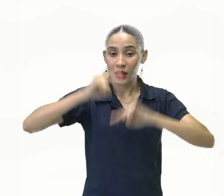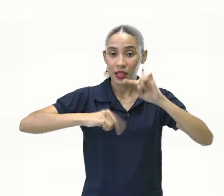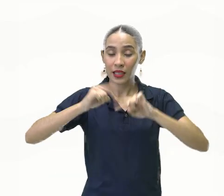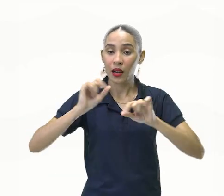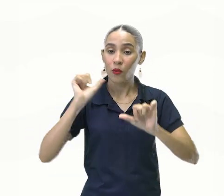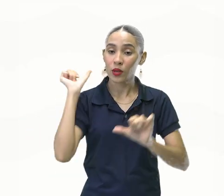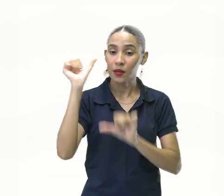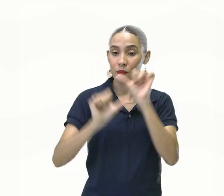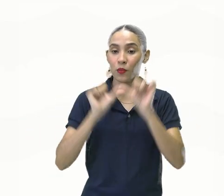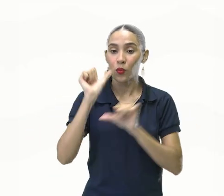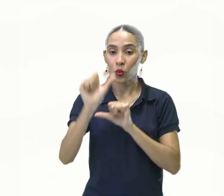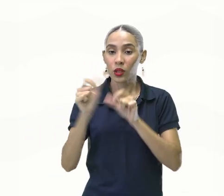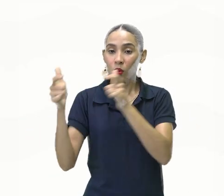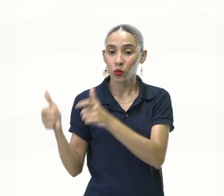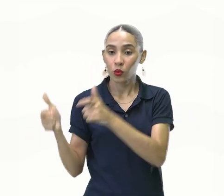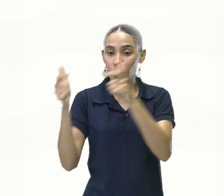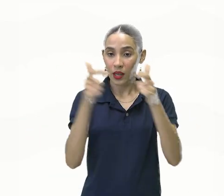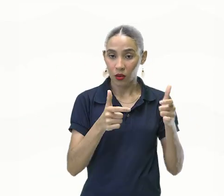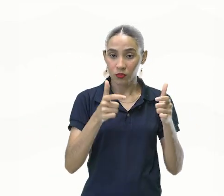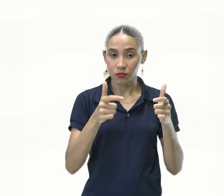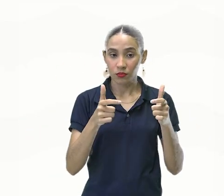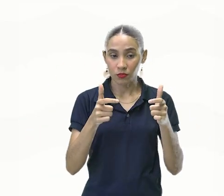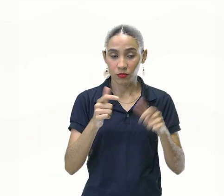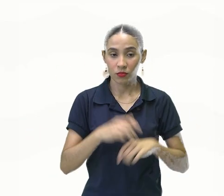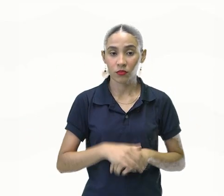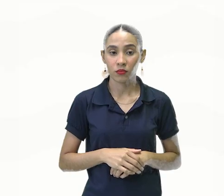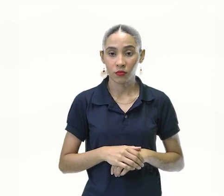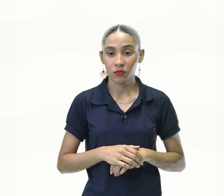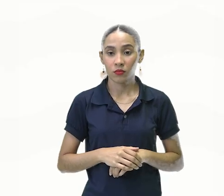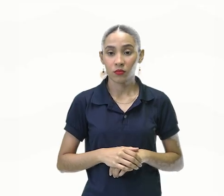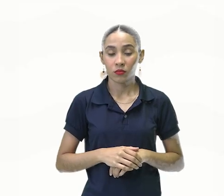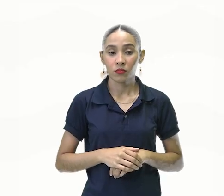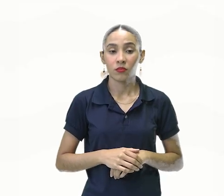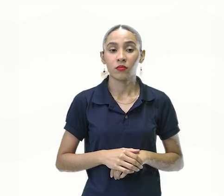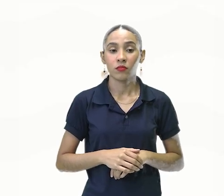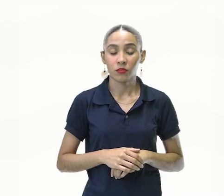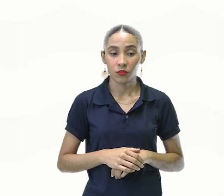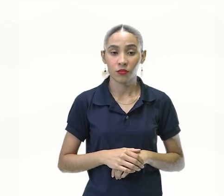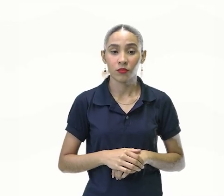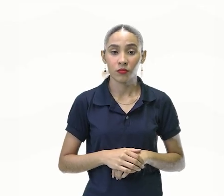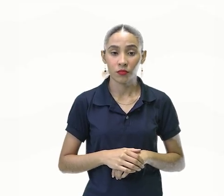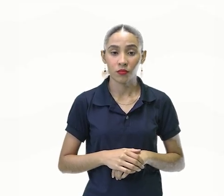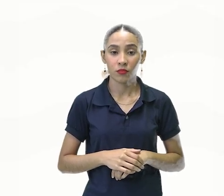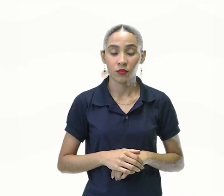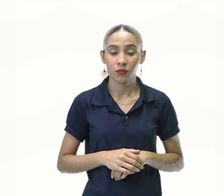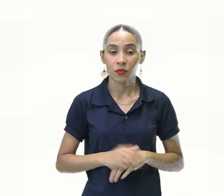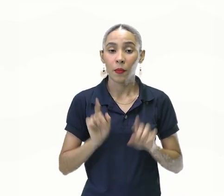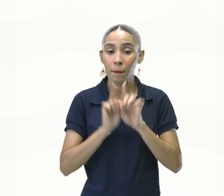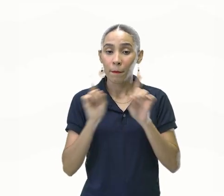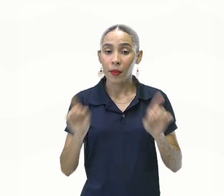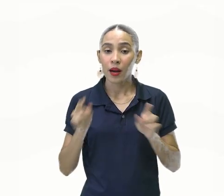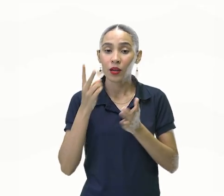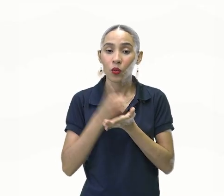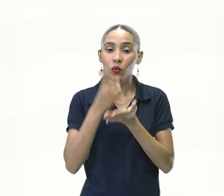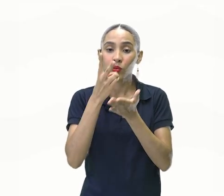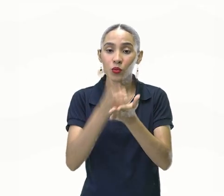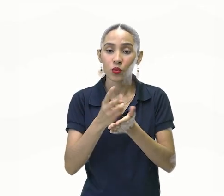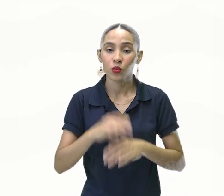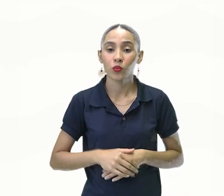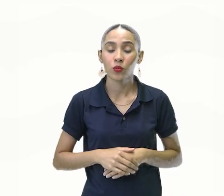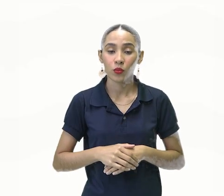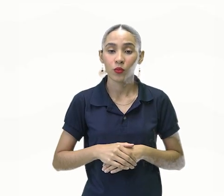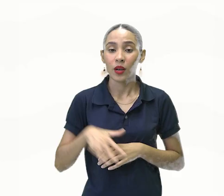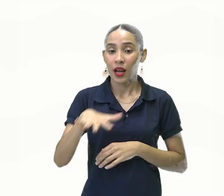superfície e muda, olha lá, e muda de direção e ou sentido,